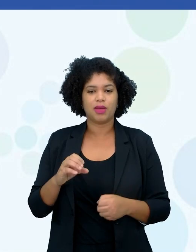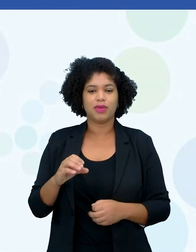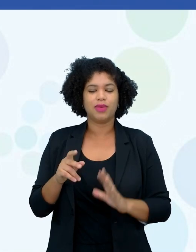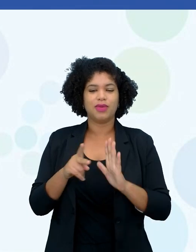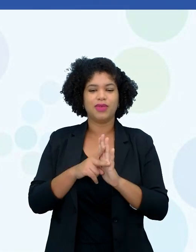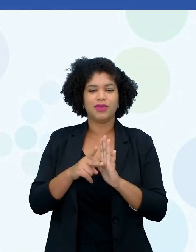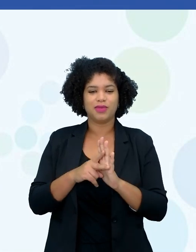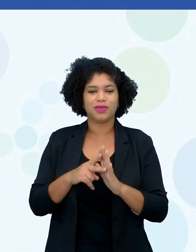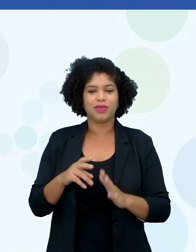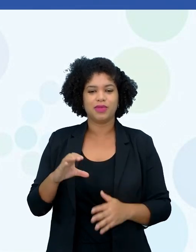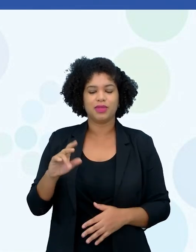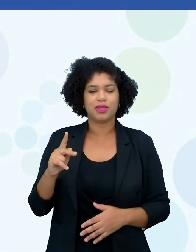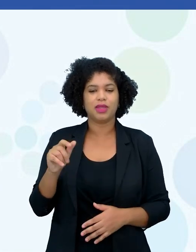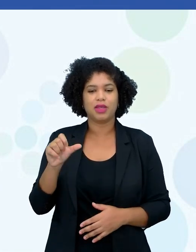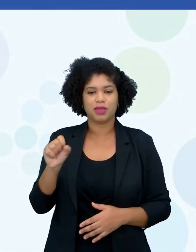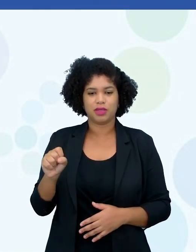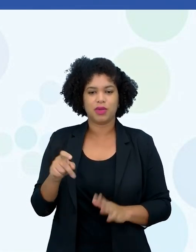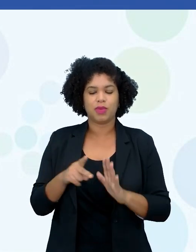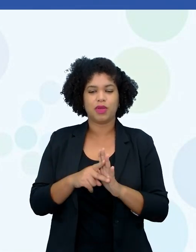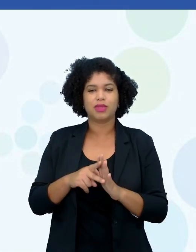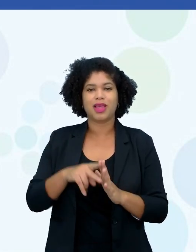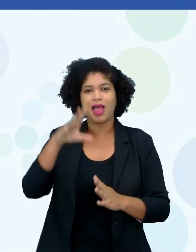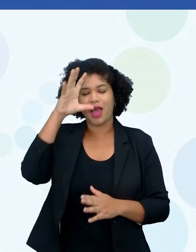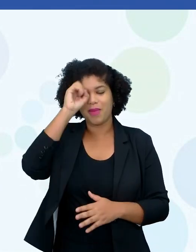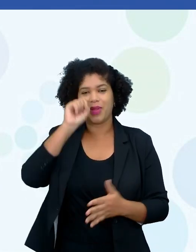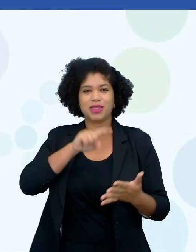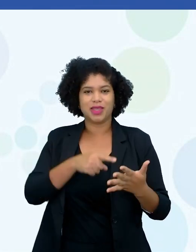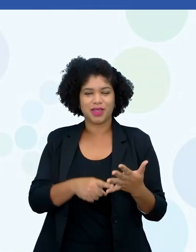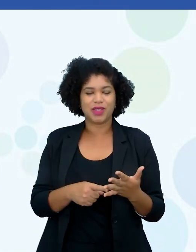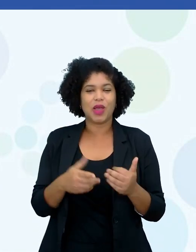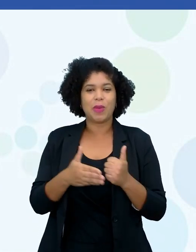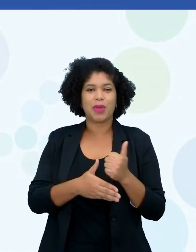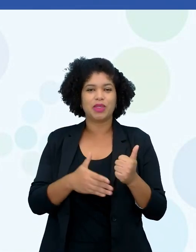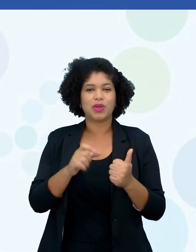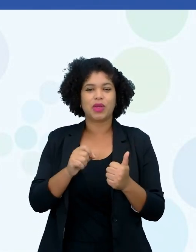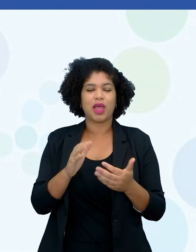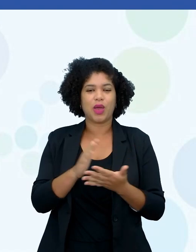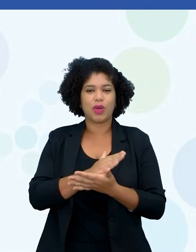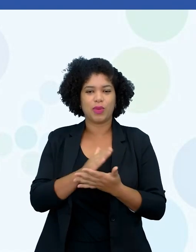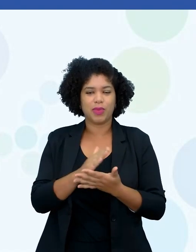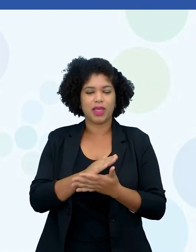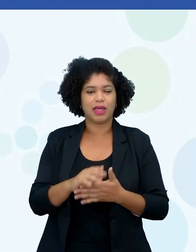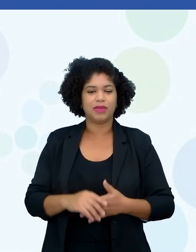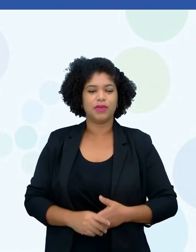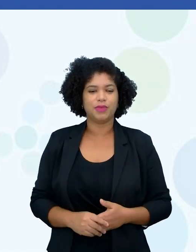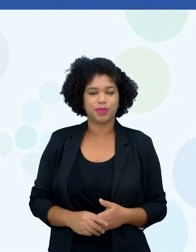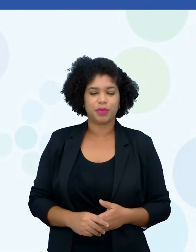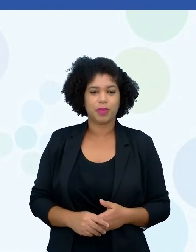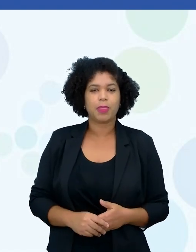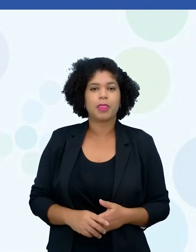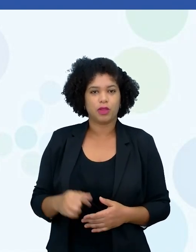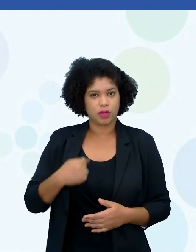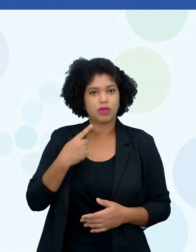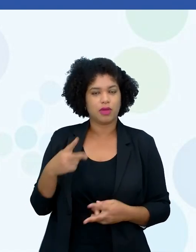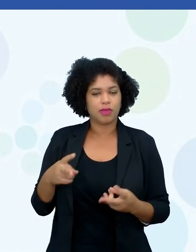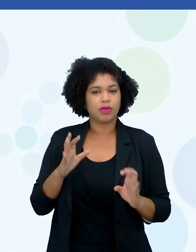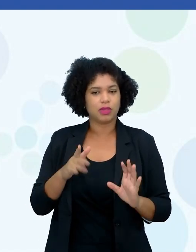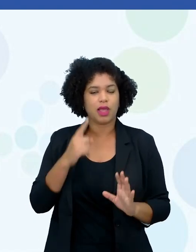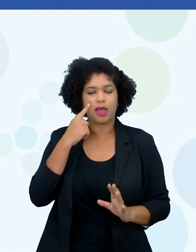sociais aplicadas, aprendizagem baseada em problemas. Vocês se lembram disso? Já tratamos aqui, hein?